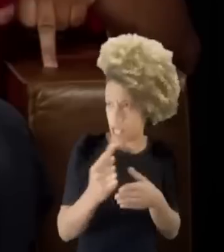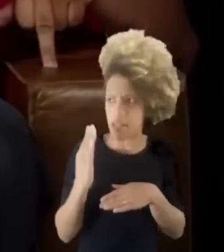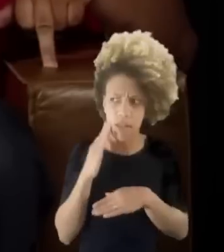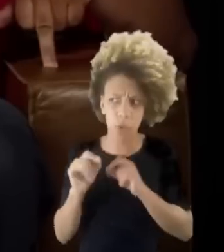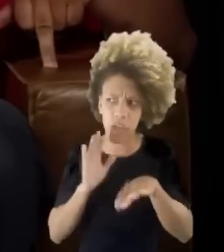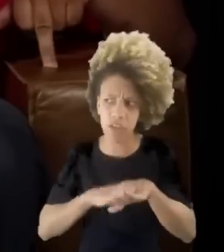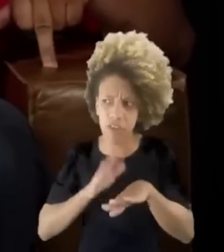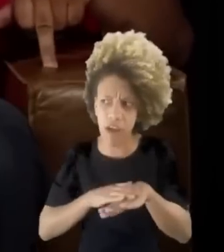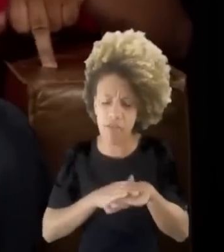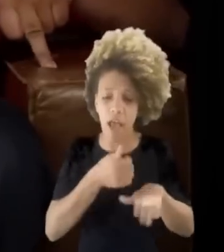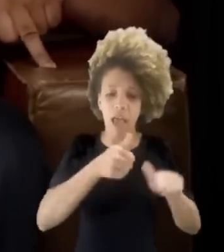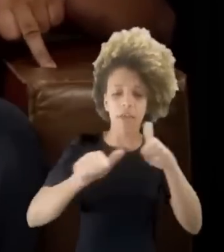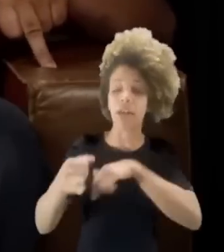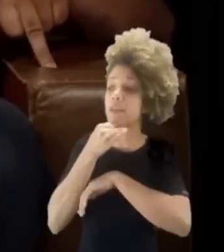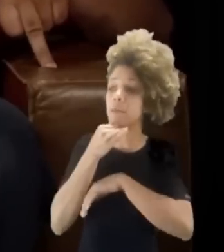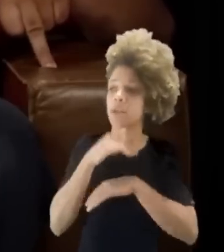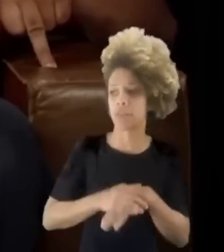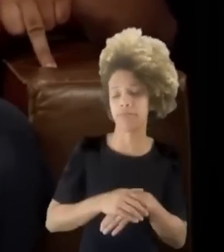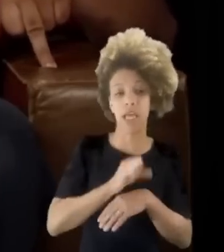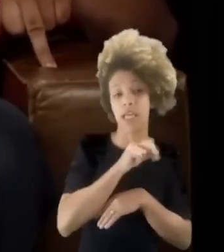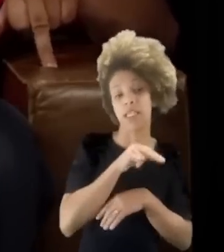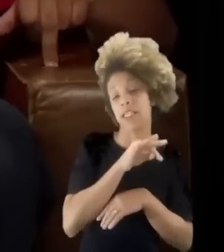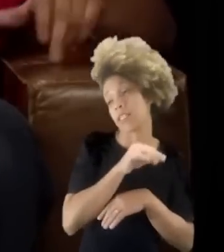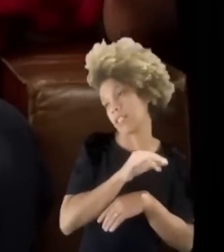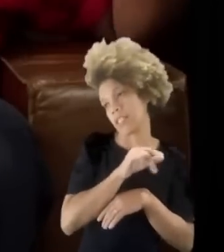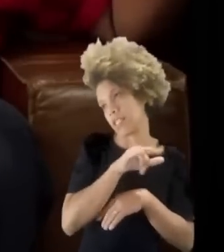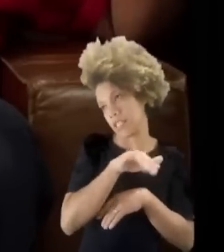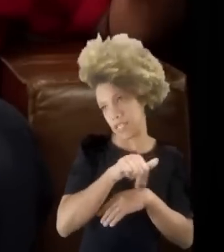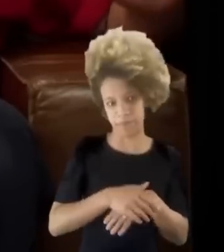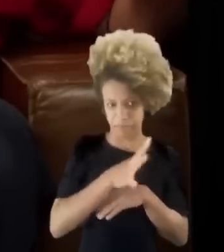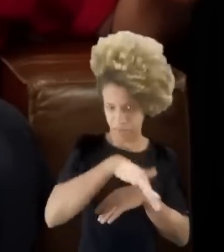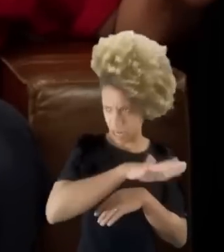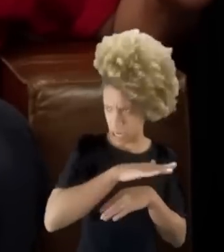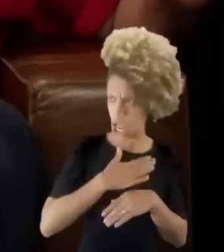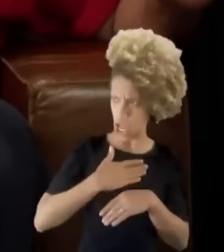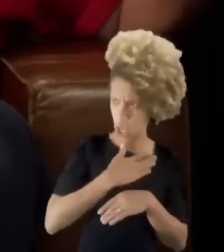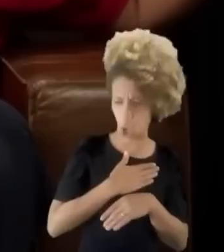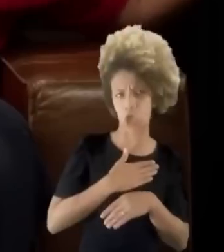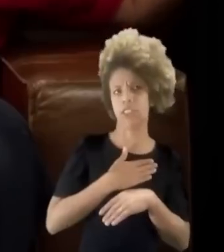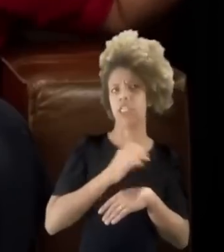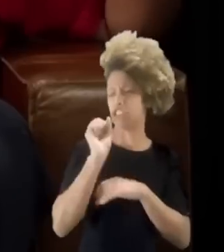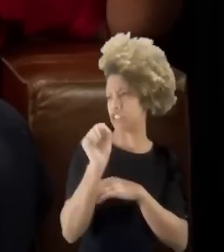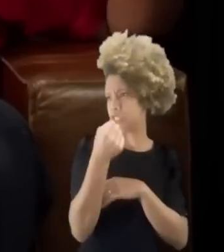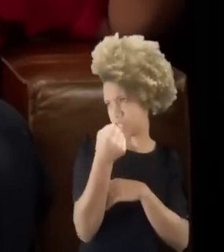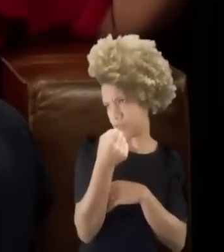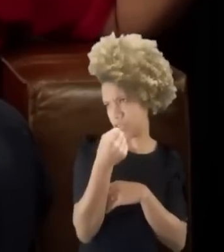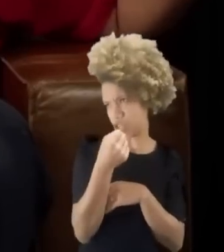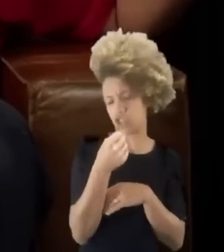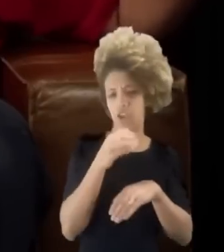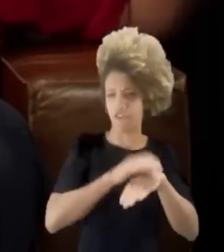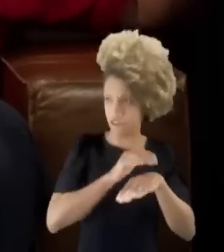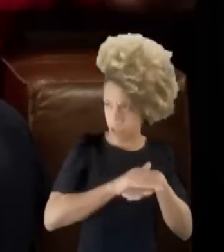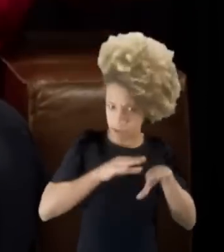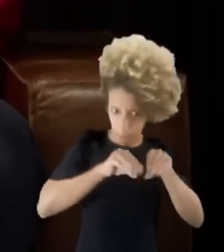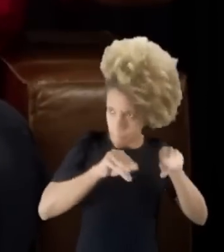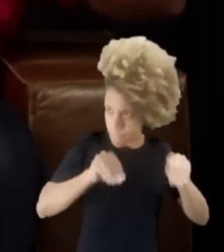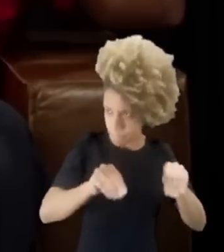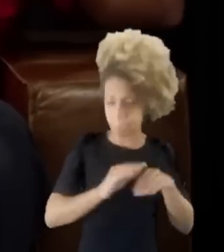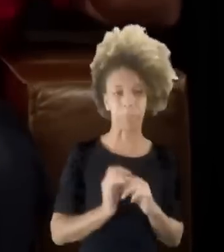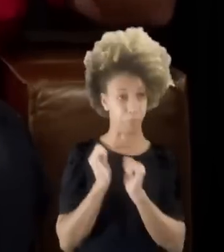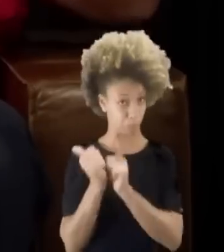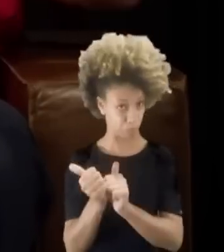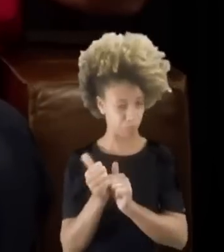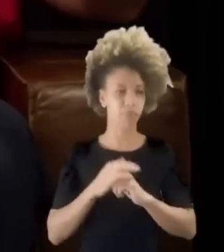eles analisam por exemplo a Santa Cecília Aí fala assim o pessoal gosta de tomar cerveja artesanal certo e aí